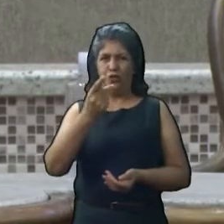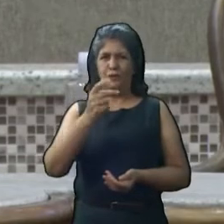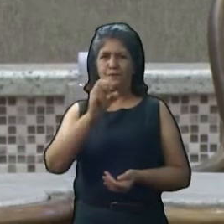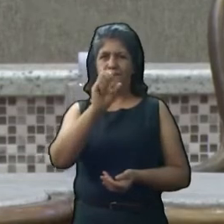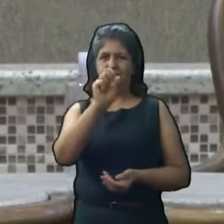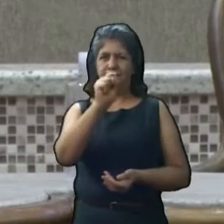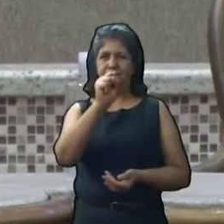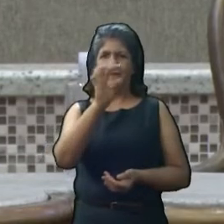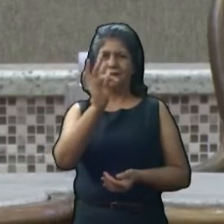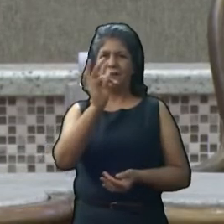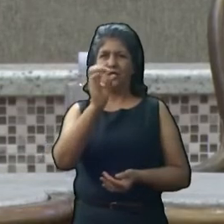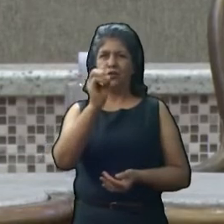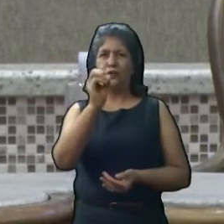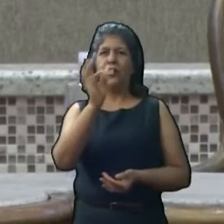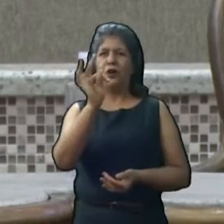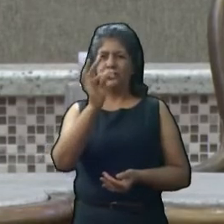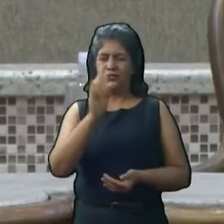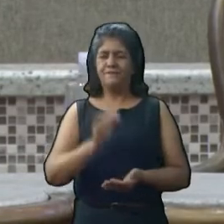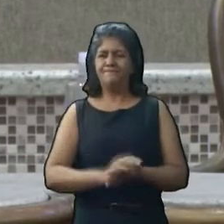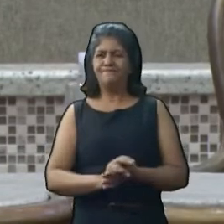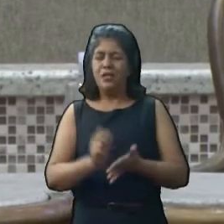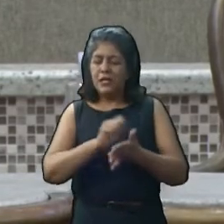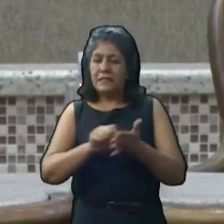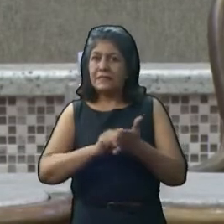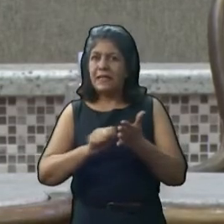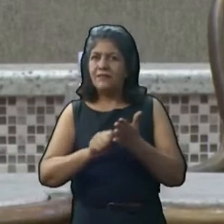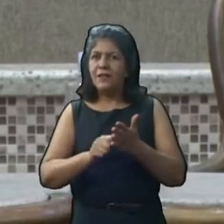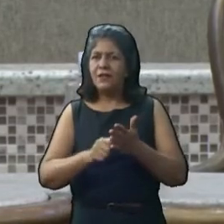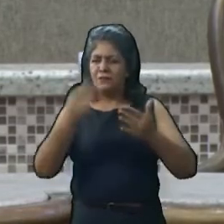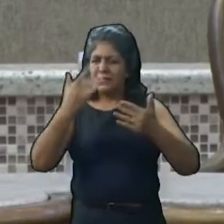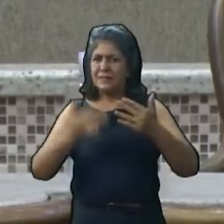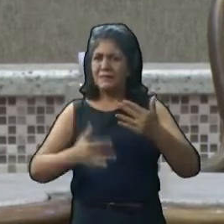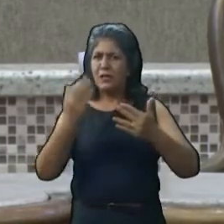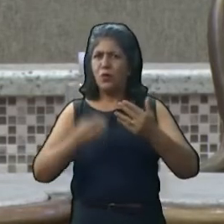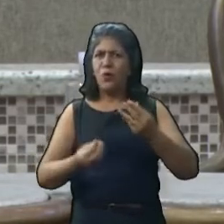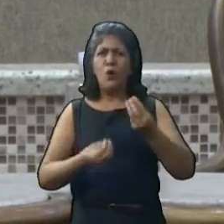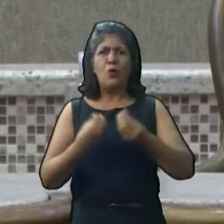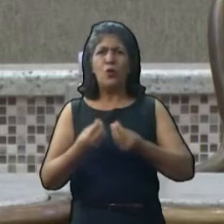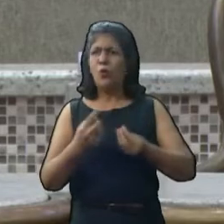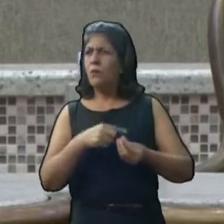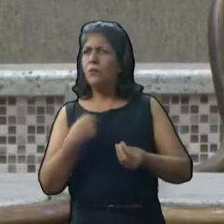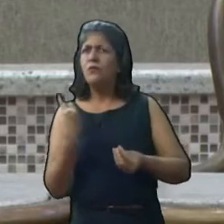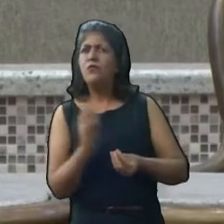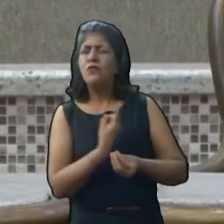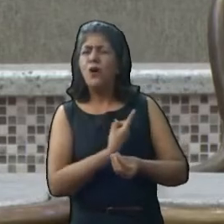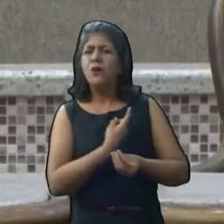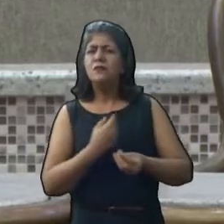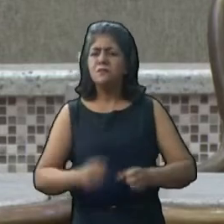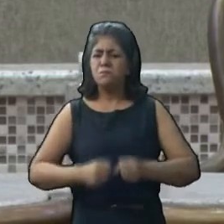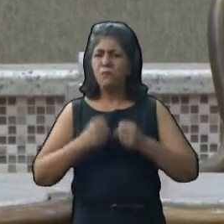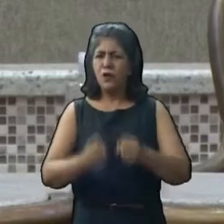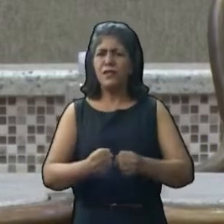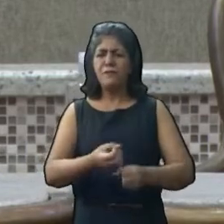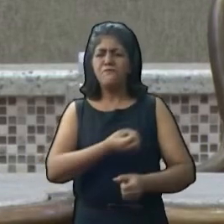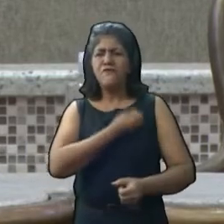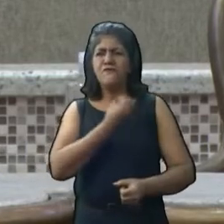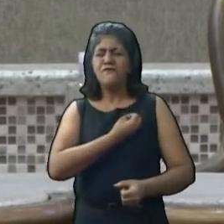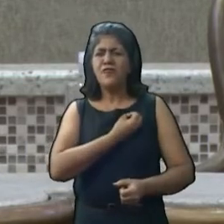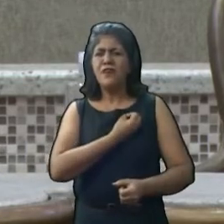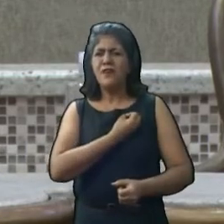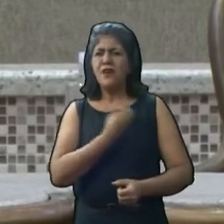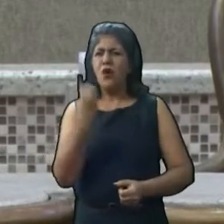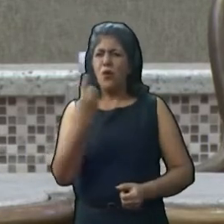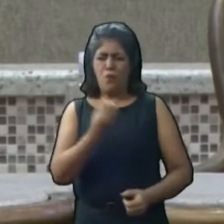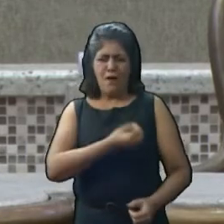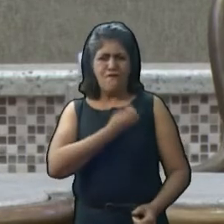compelido adorar a deus em espírito em verdade e desafiado a ter uma vida cristã